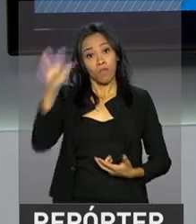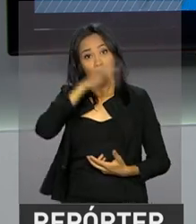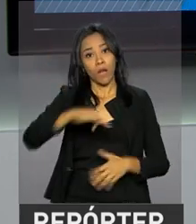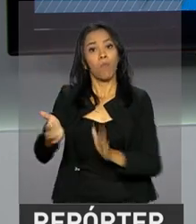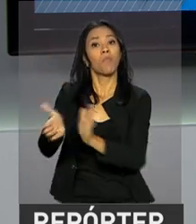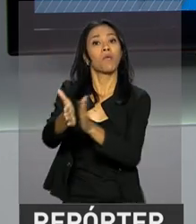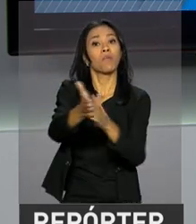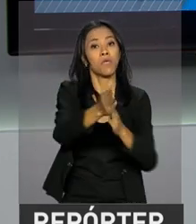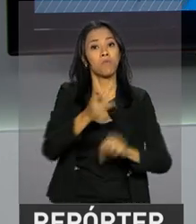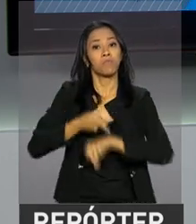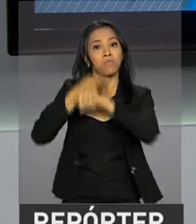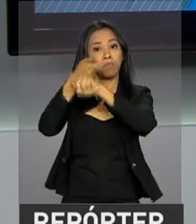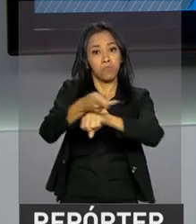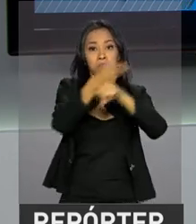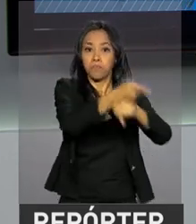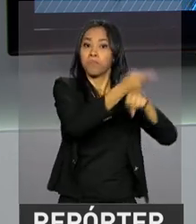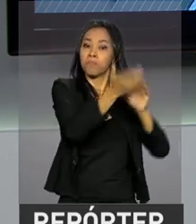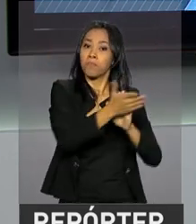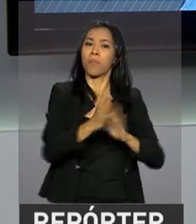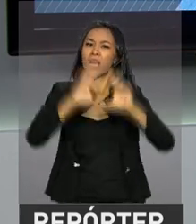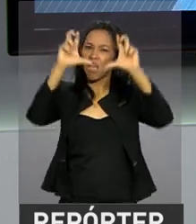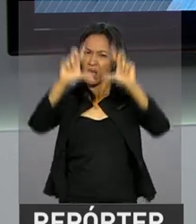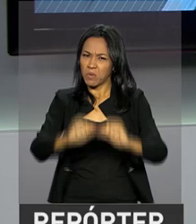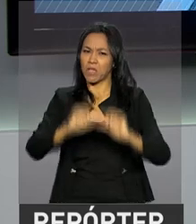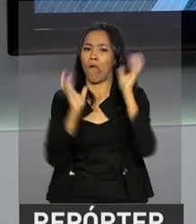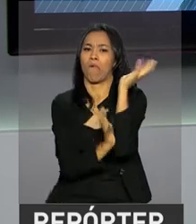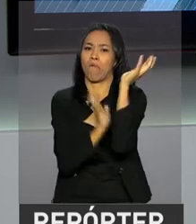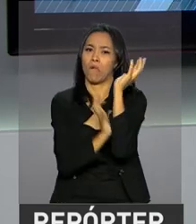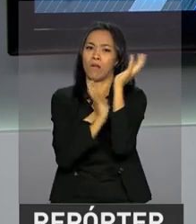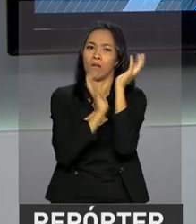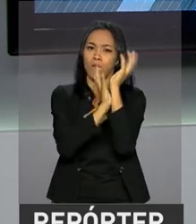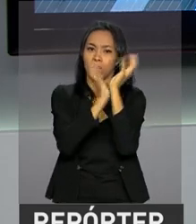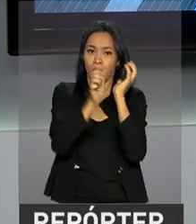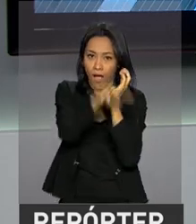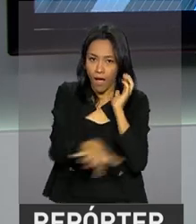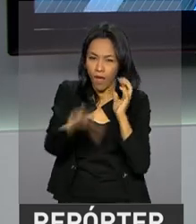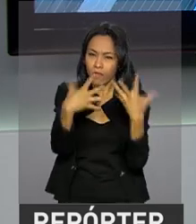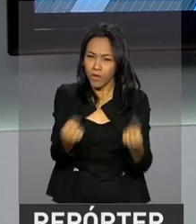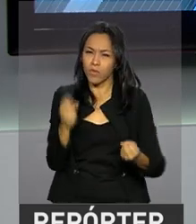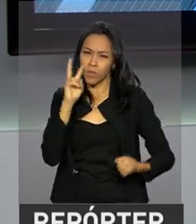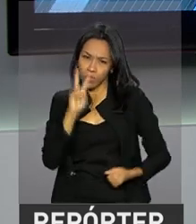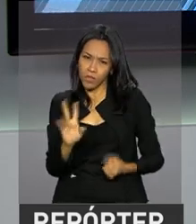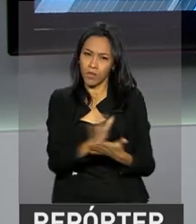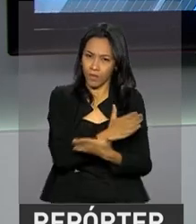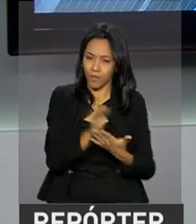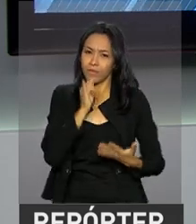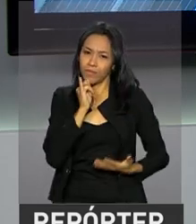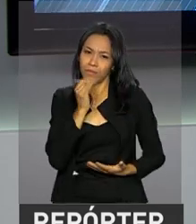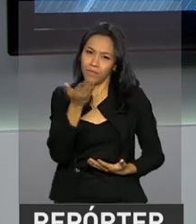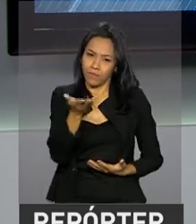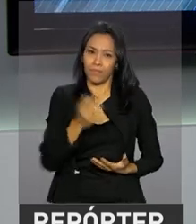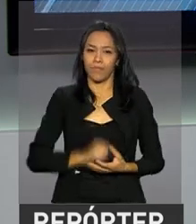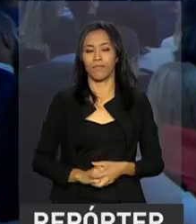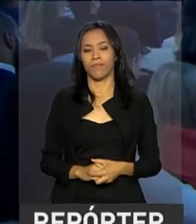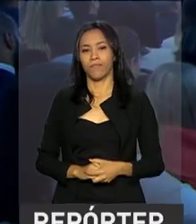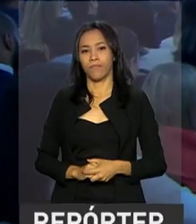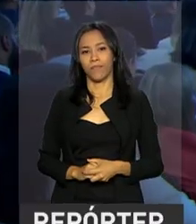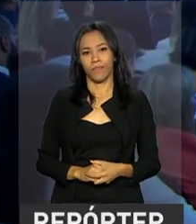práticas adotadas para desburocratizar o setor nós vamos conhecer agora algumas dessas iniciativas